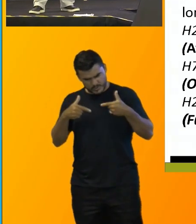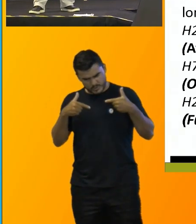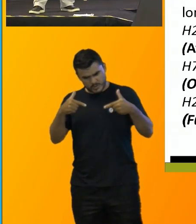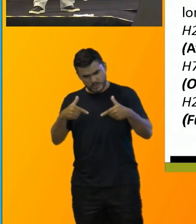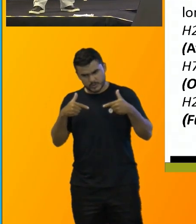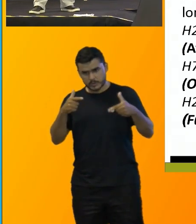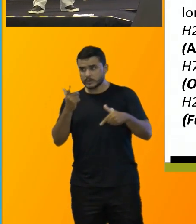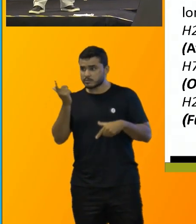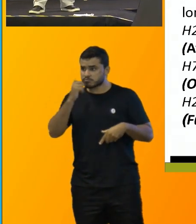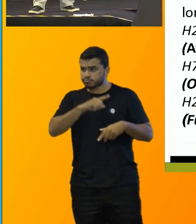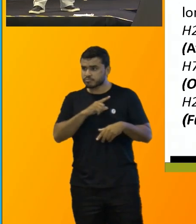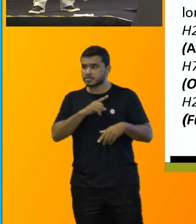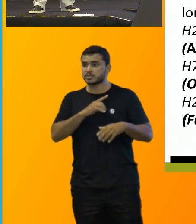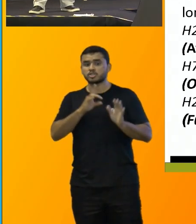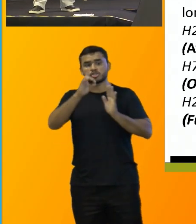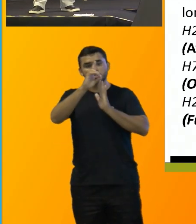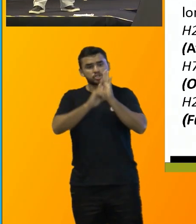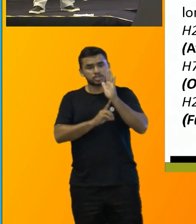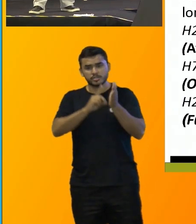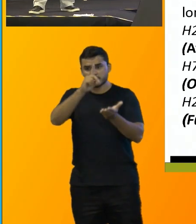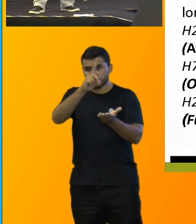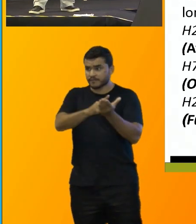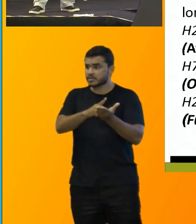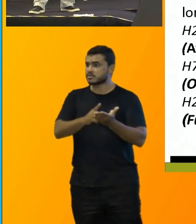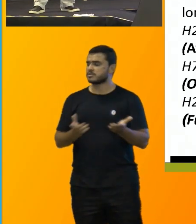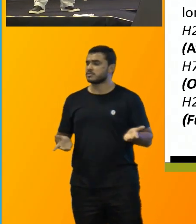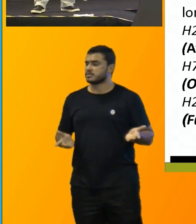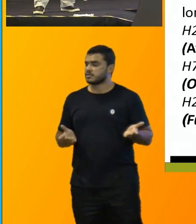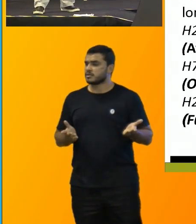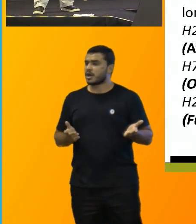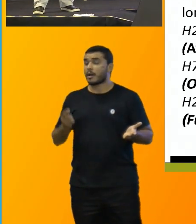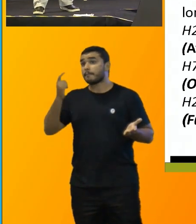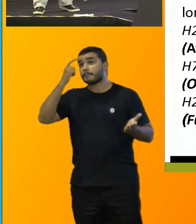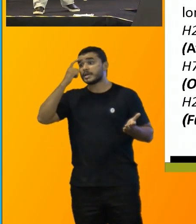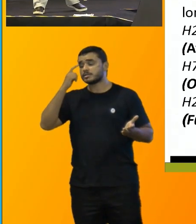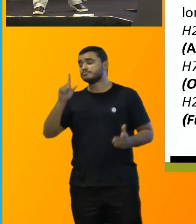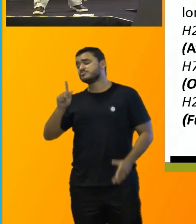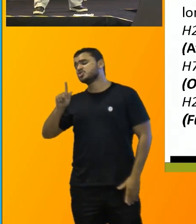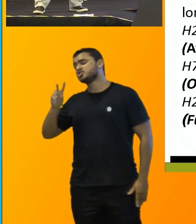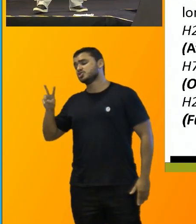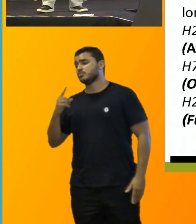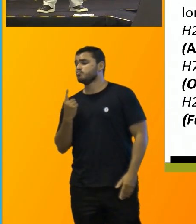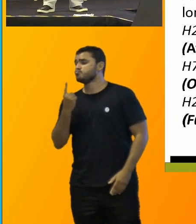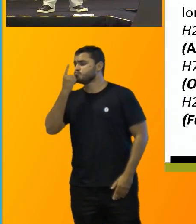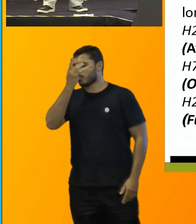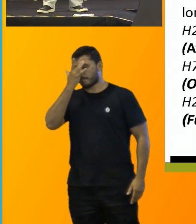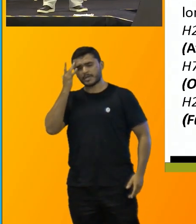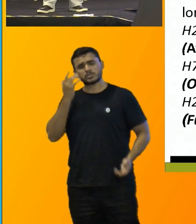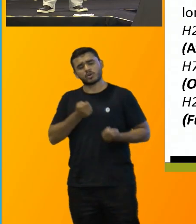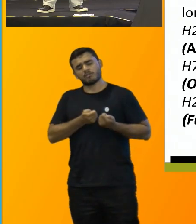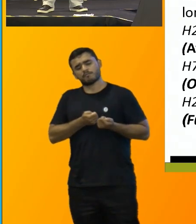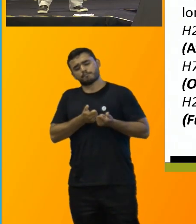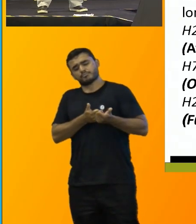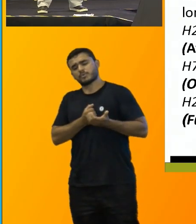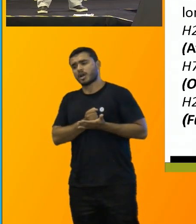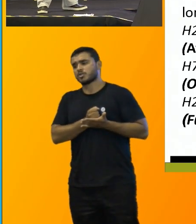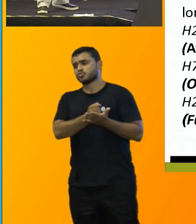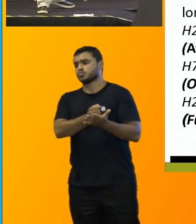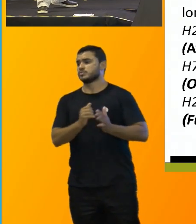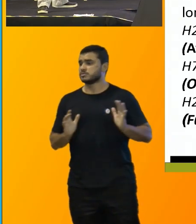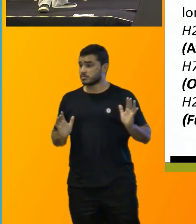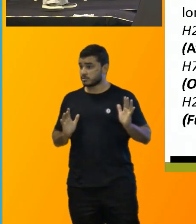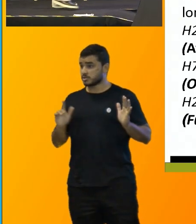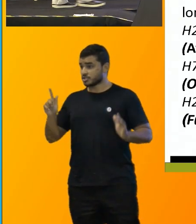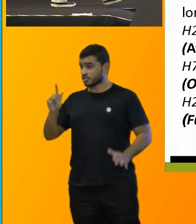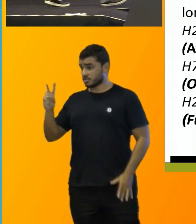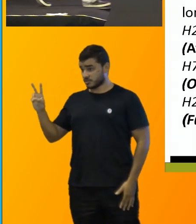essas leis pudessem ser regulamentadas. É como se fosse tudo fruto da bondade de um único personagem. Aliás, é